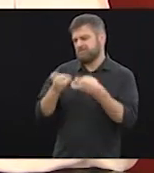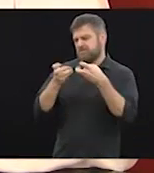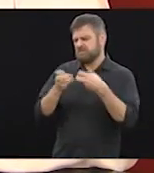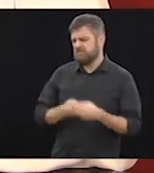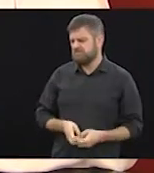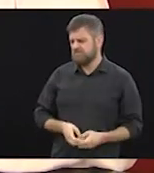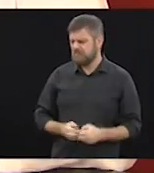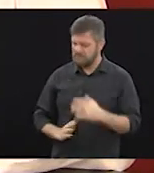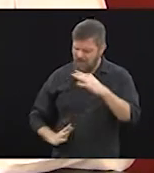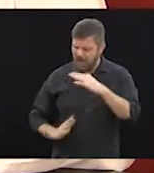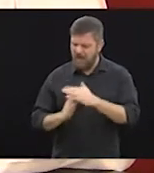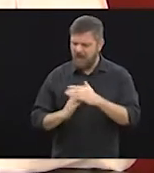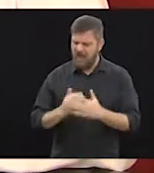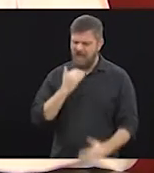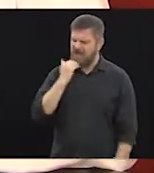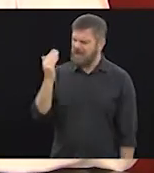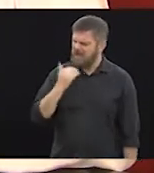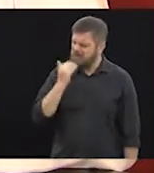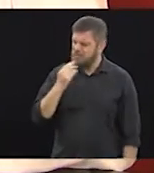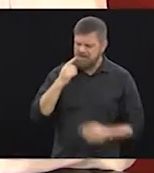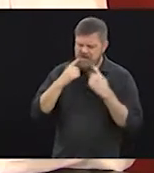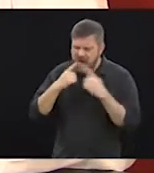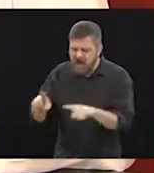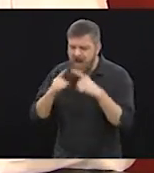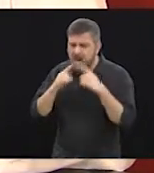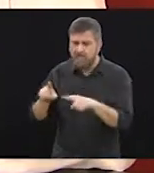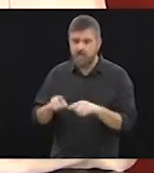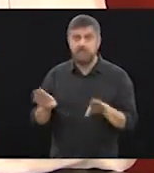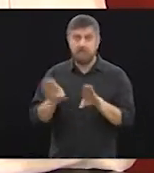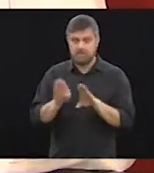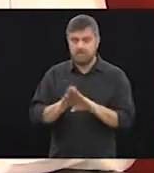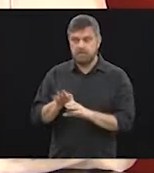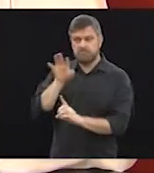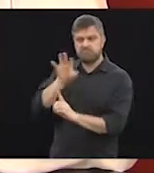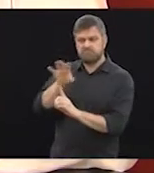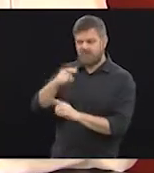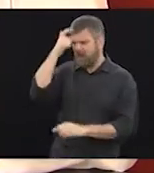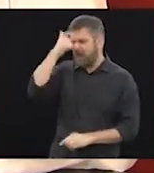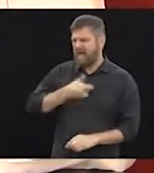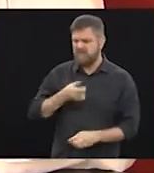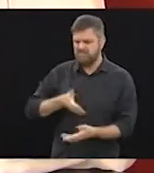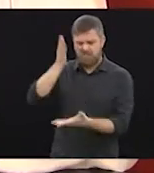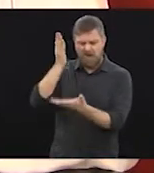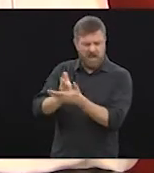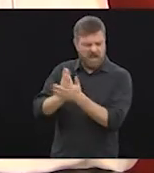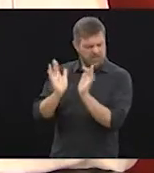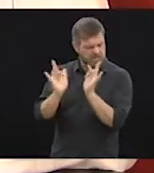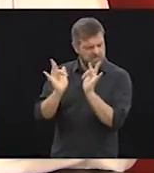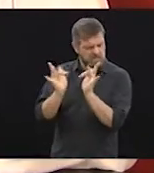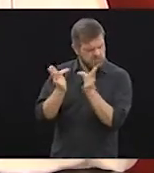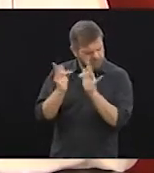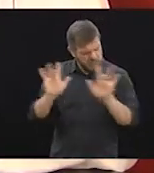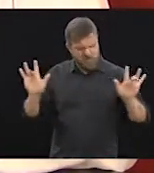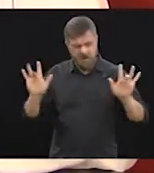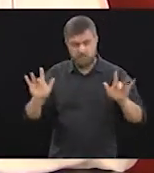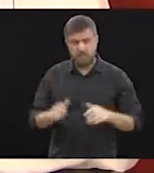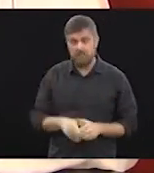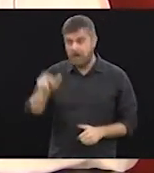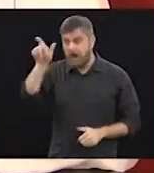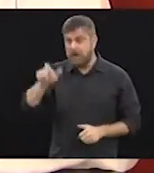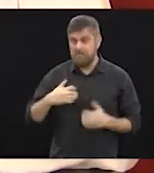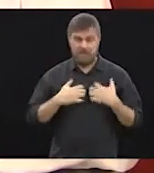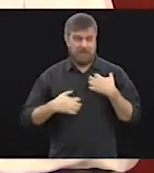condições clínicas dela e até assim, ameaçavam, muitos terminavam o namoro e elas